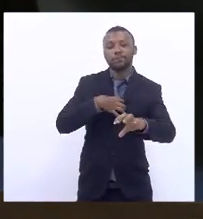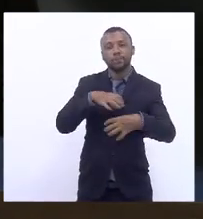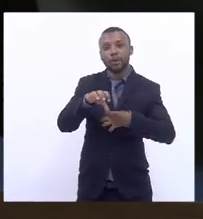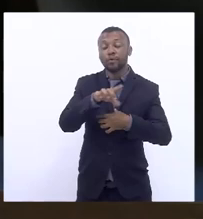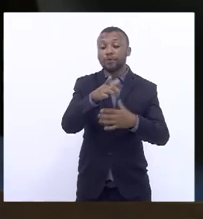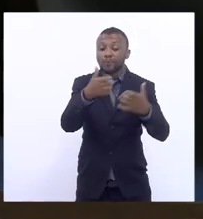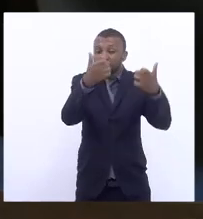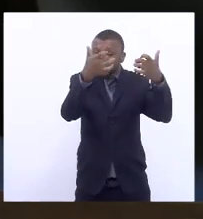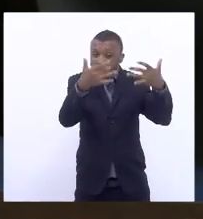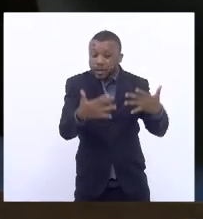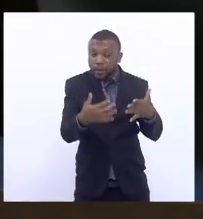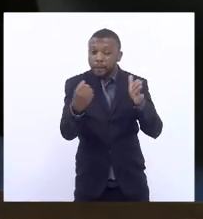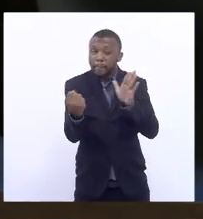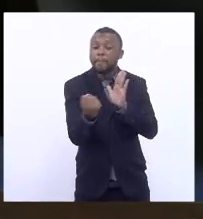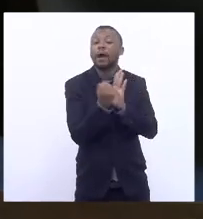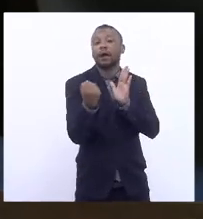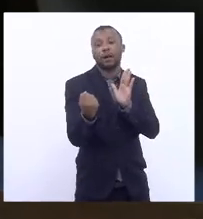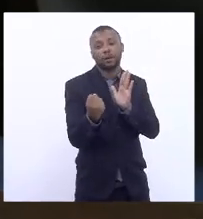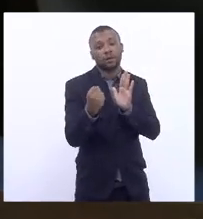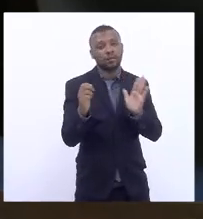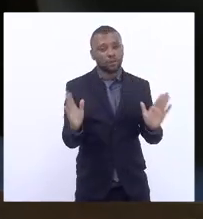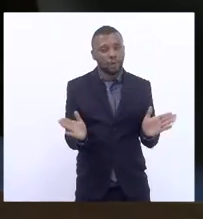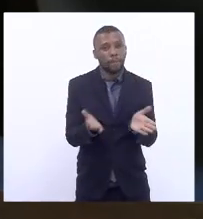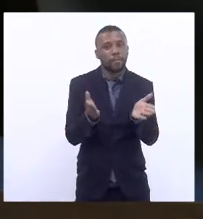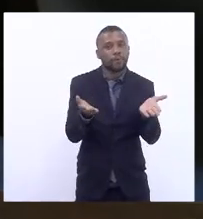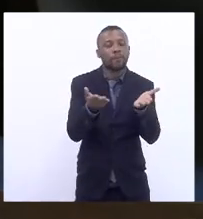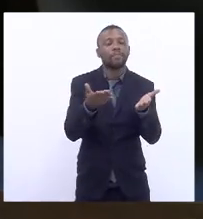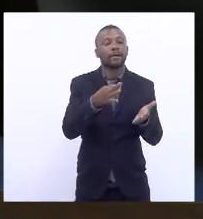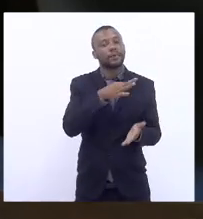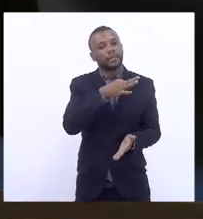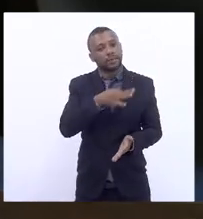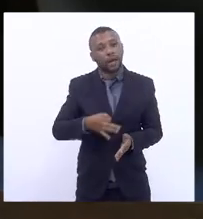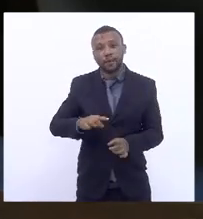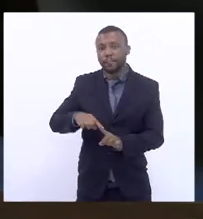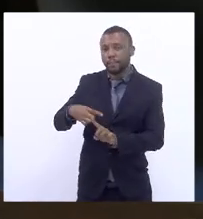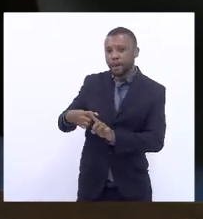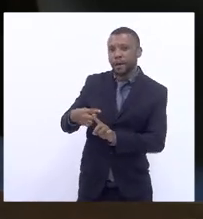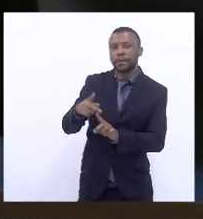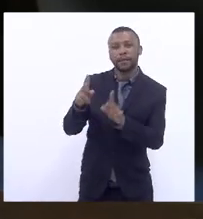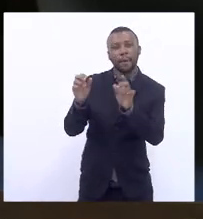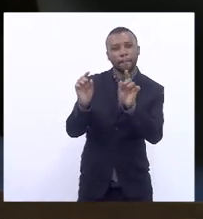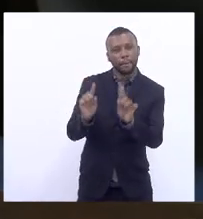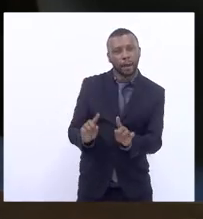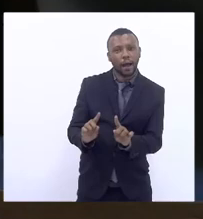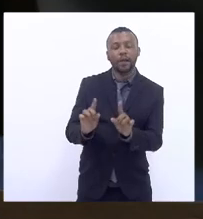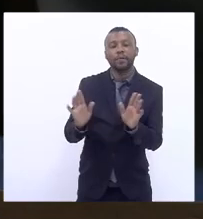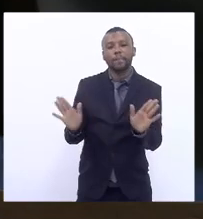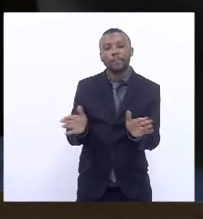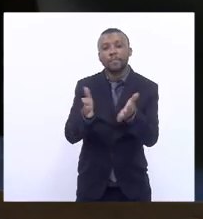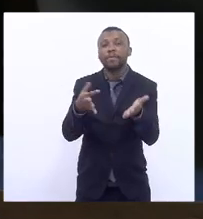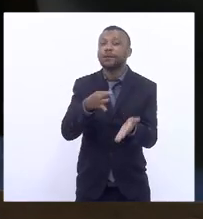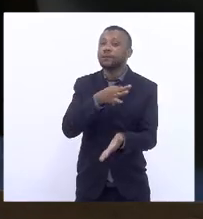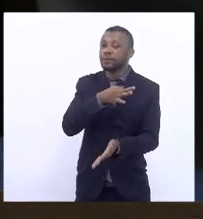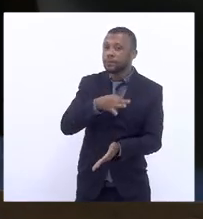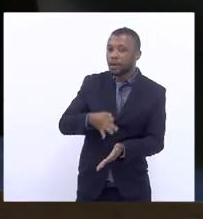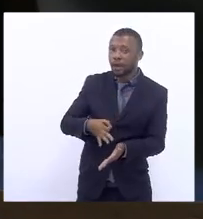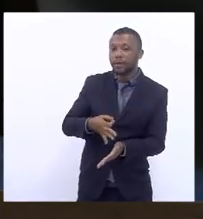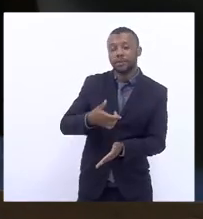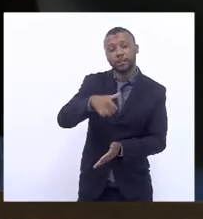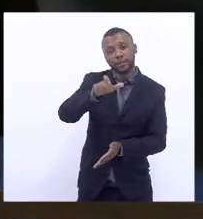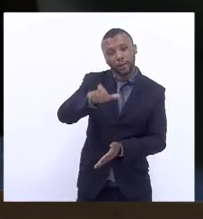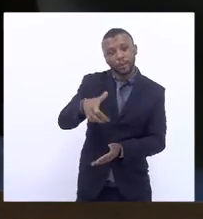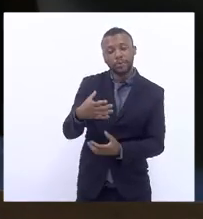sublinhado. Que promova a dignidade e a paz. É para promover dignidade, que a pessoa se